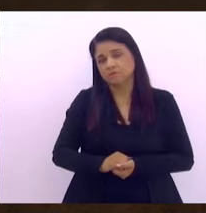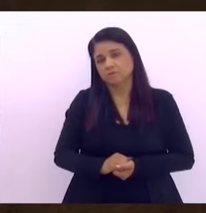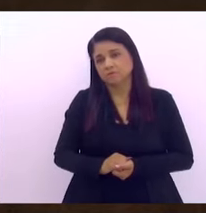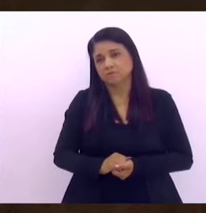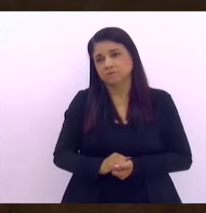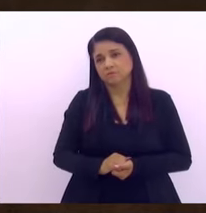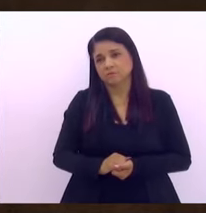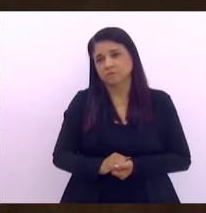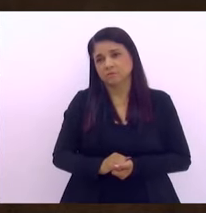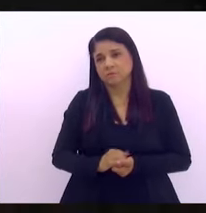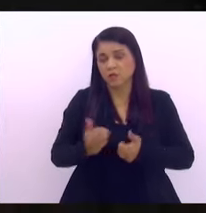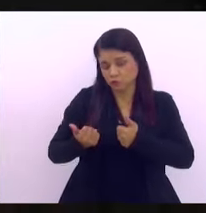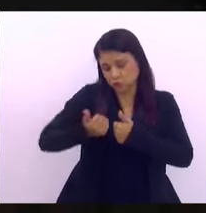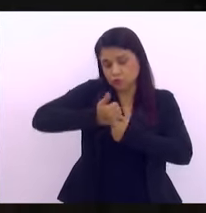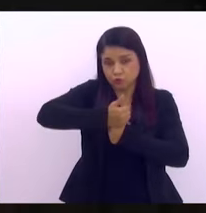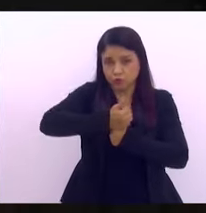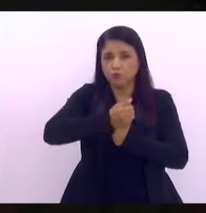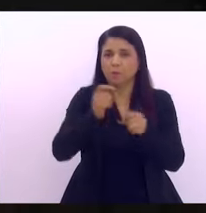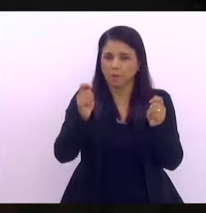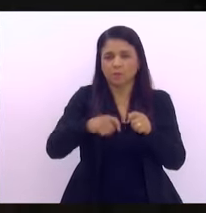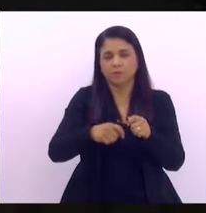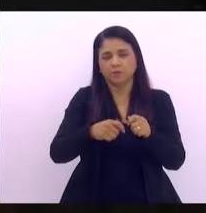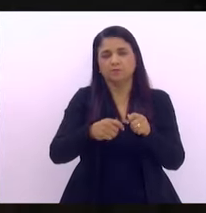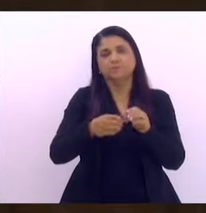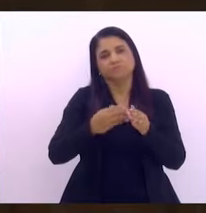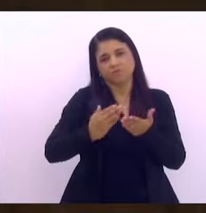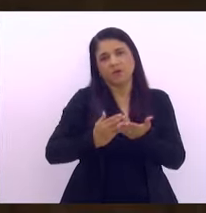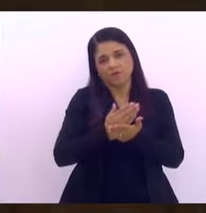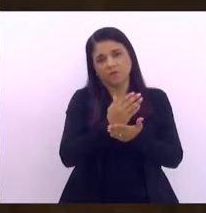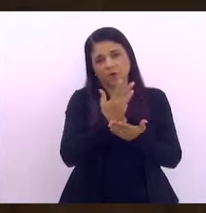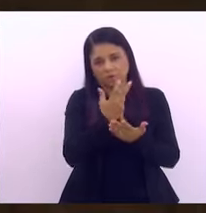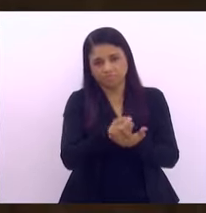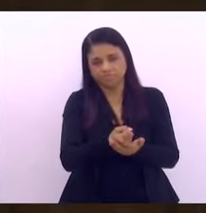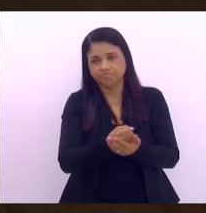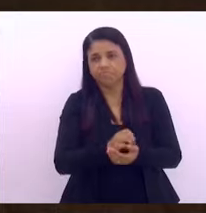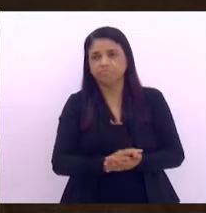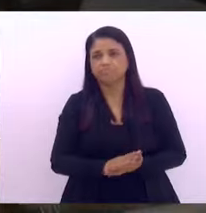É do substitutivo? É substitutivo, pode. Parecer favorável, presidenta.